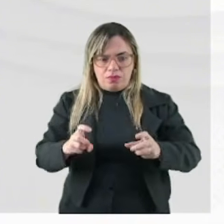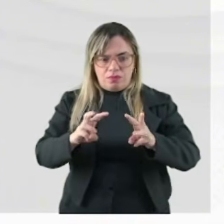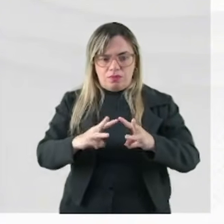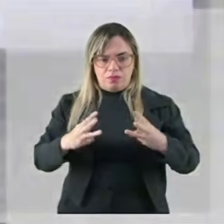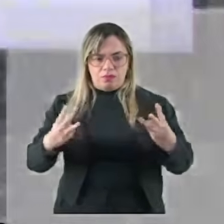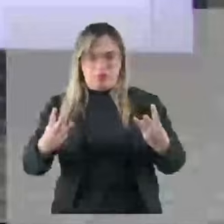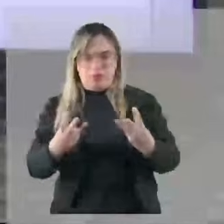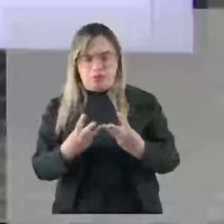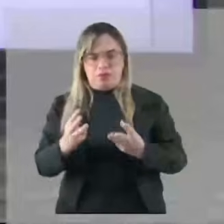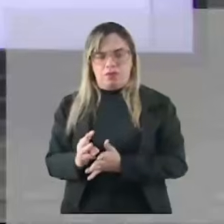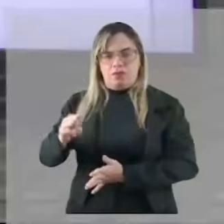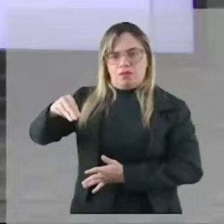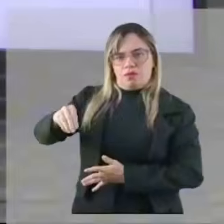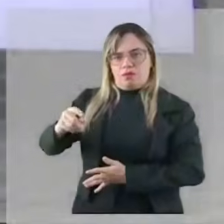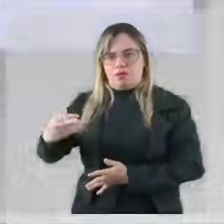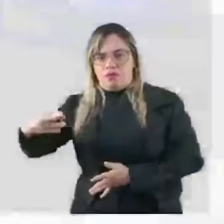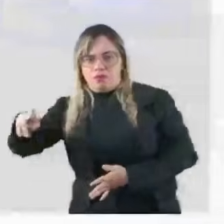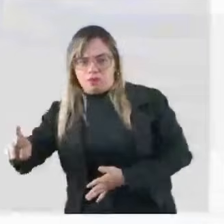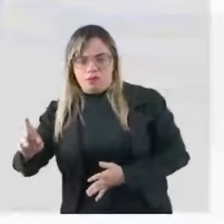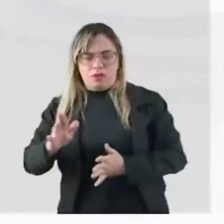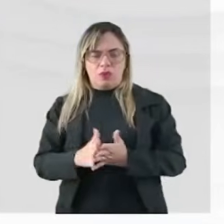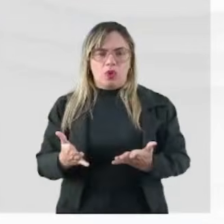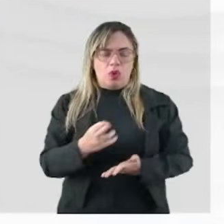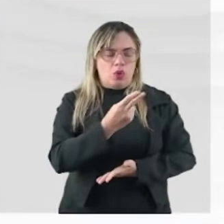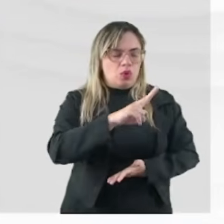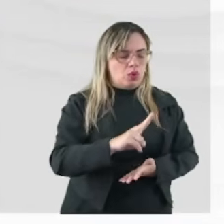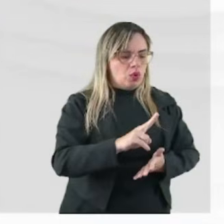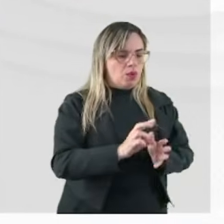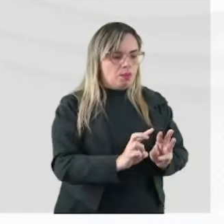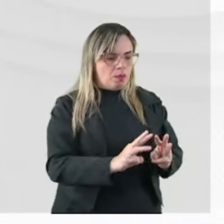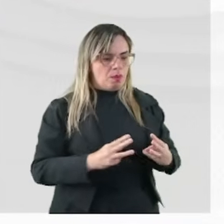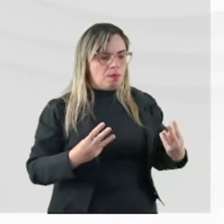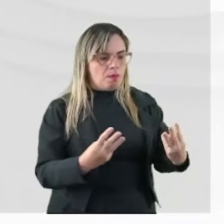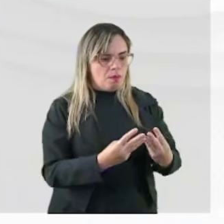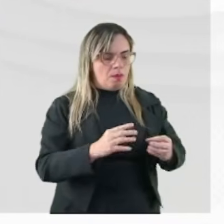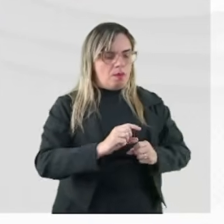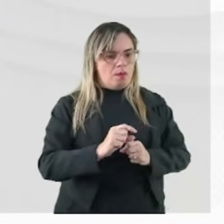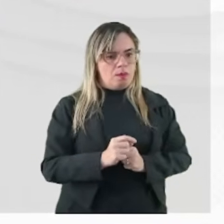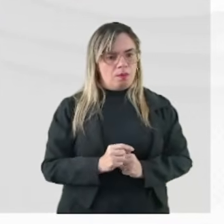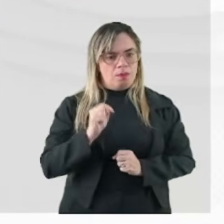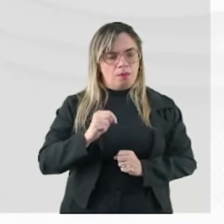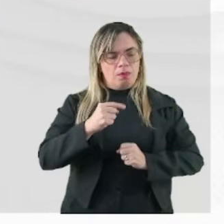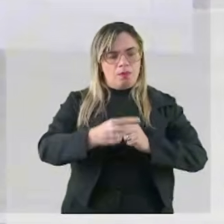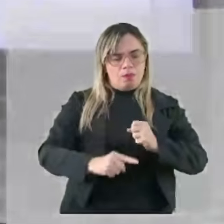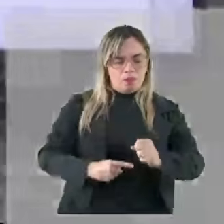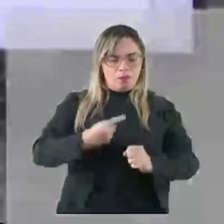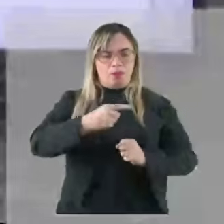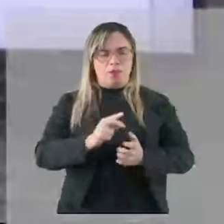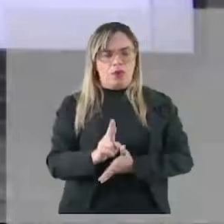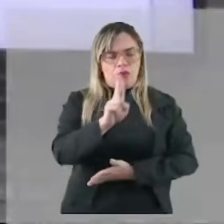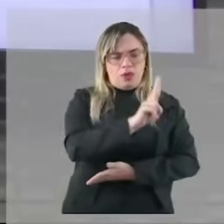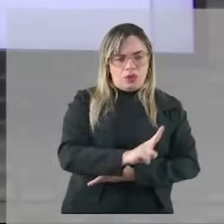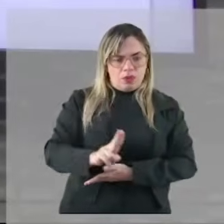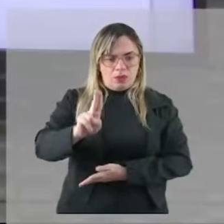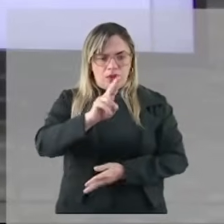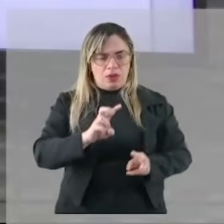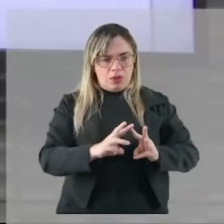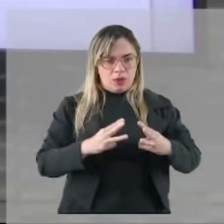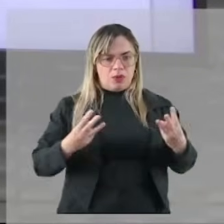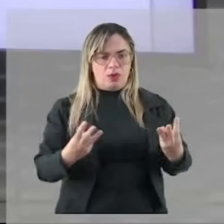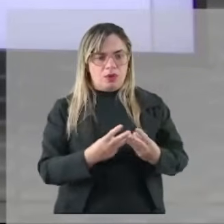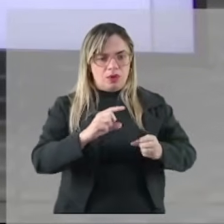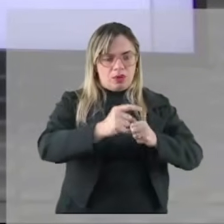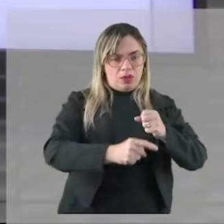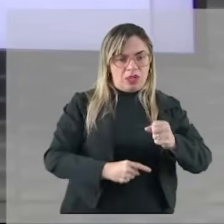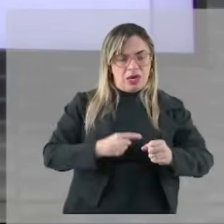molar. Olha o nome, massa atômica. Então isso quer dizer que eu vou utilizar a massa de um átomo para